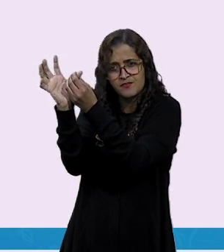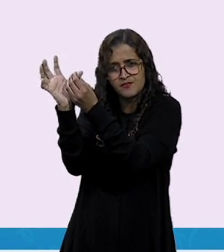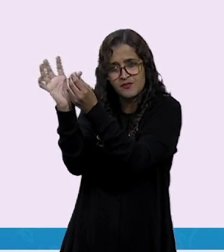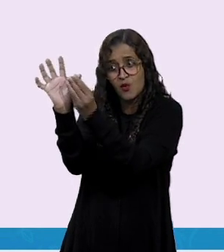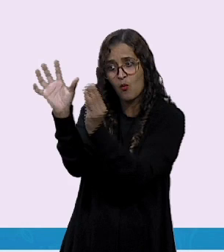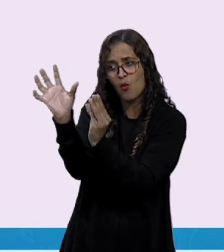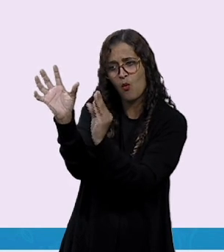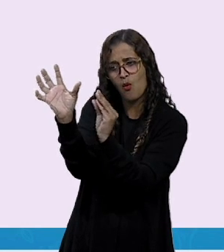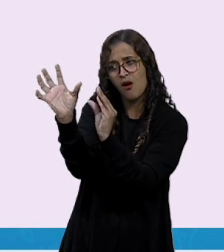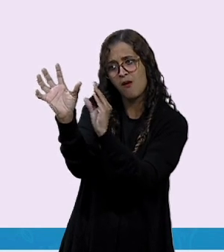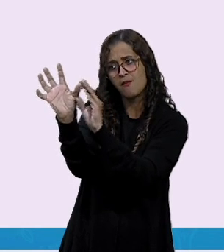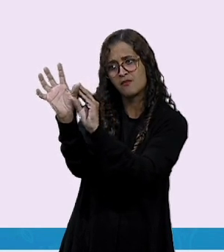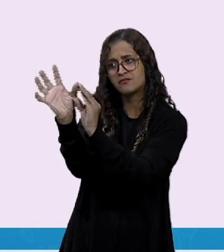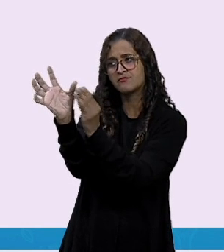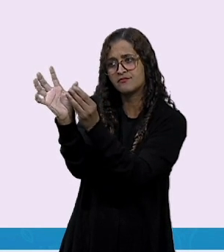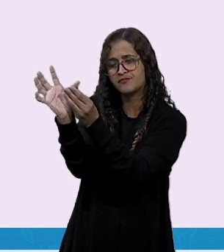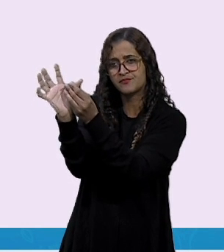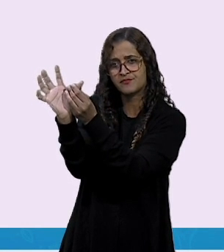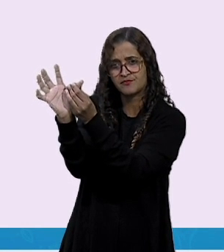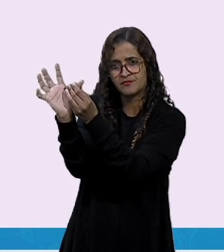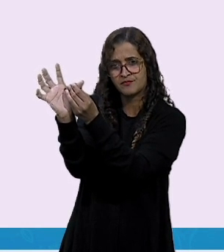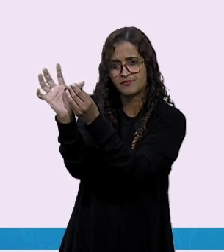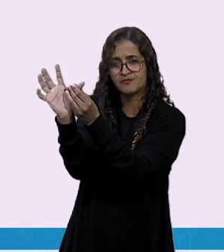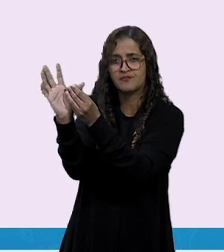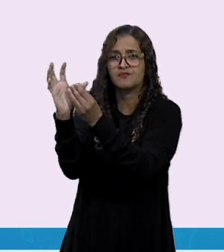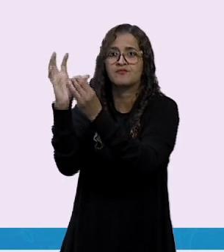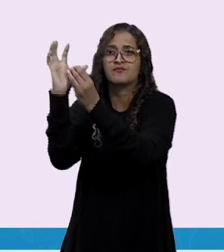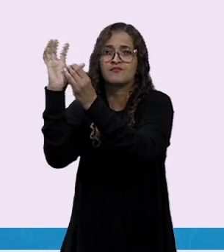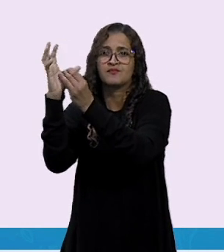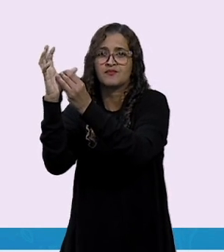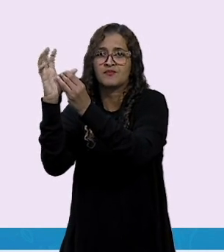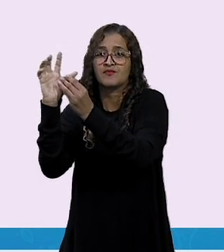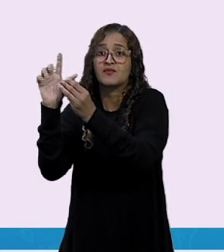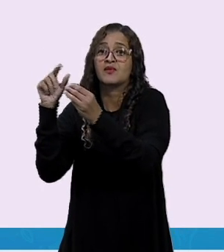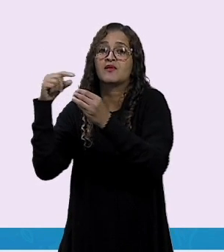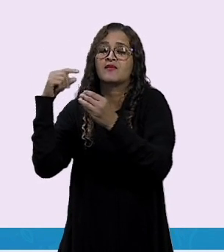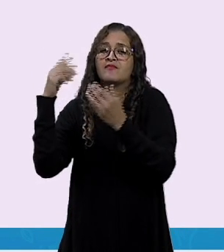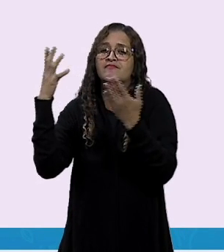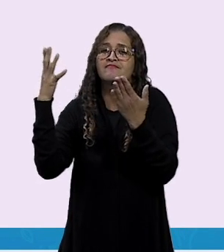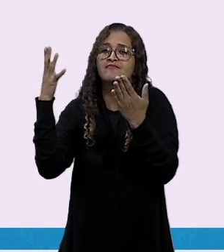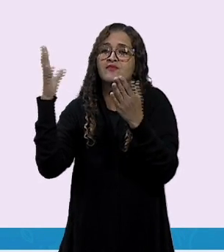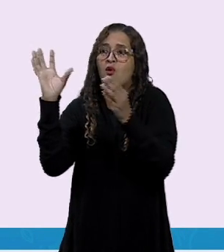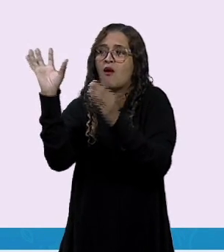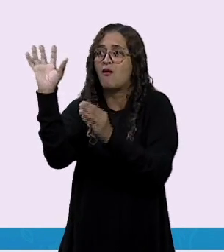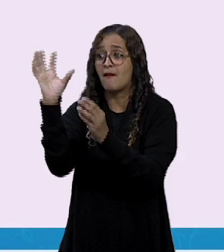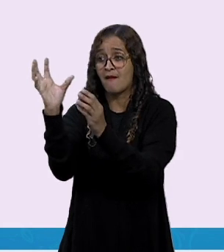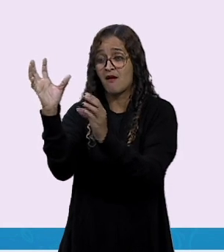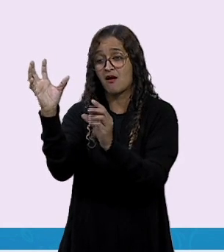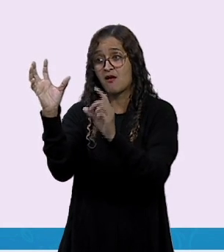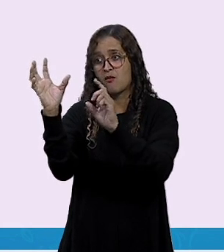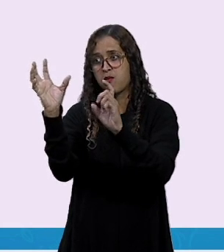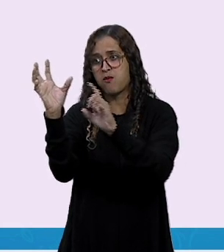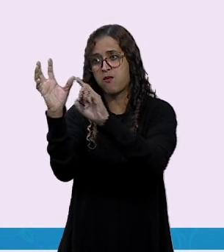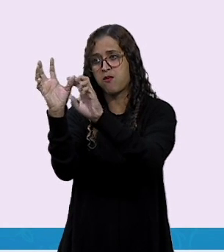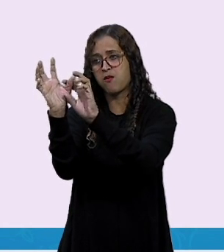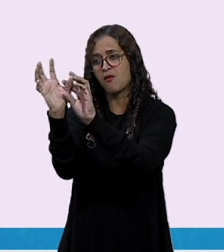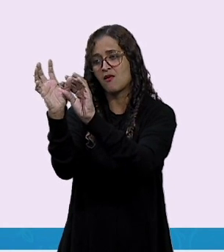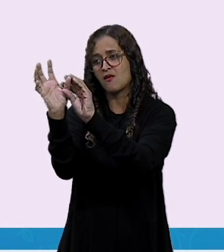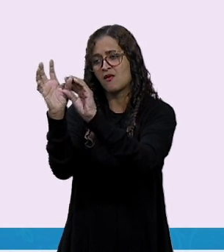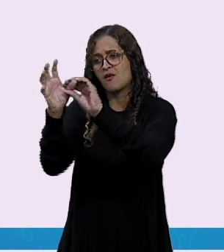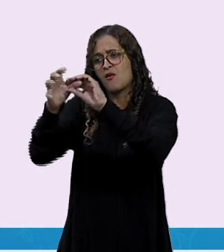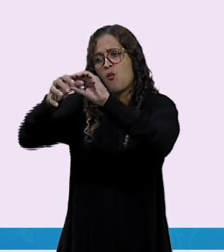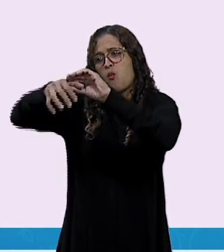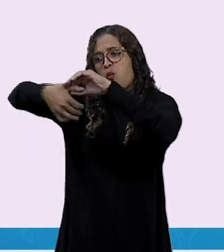na pulpa, né? Aqui, ó, número 3. E por último, ela quebra ali, rasga aquela pulpa e vira uma linda